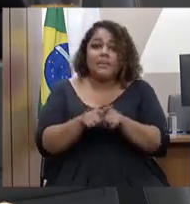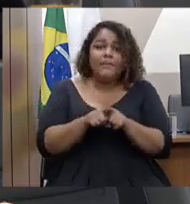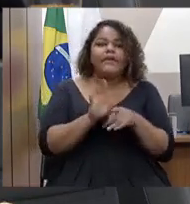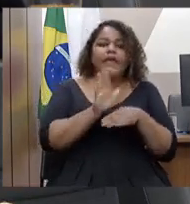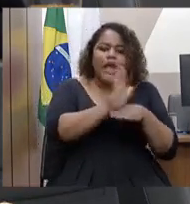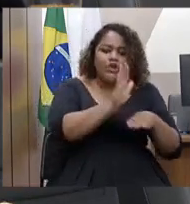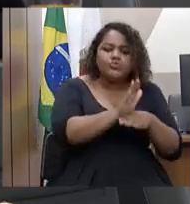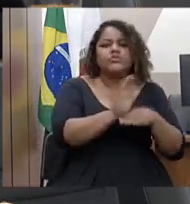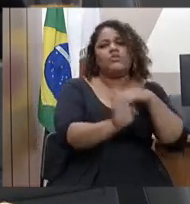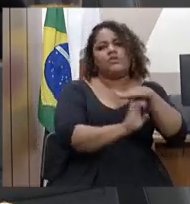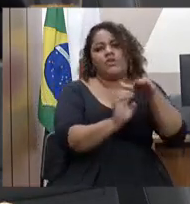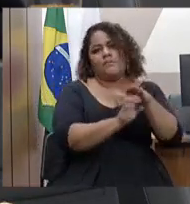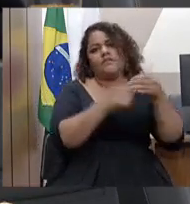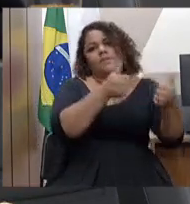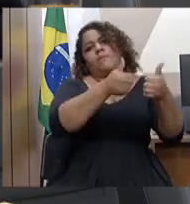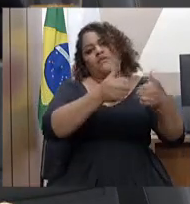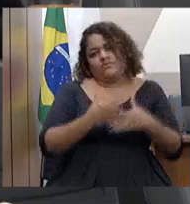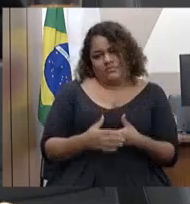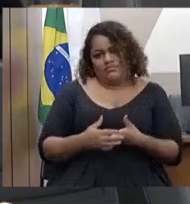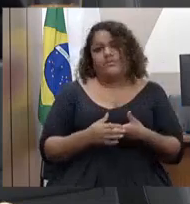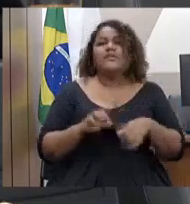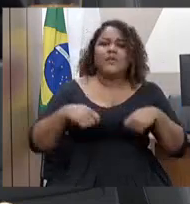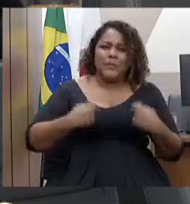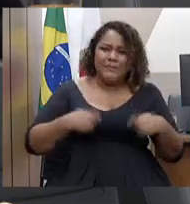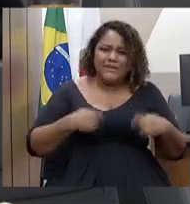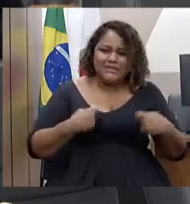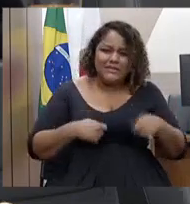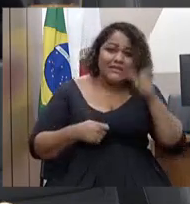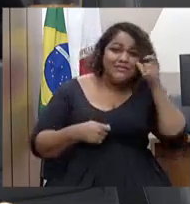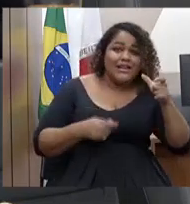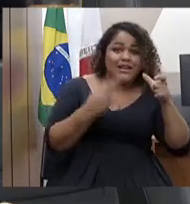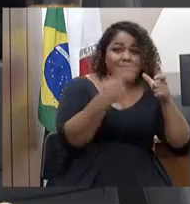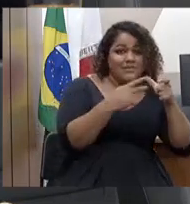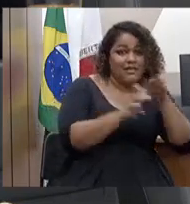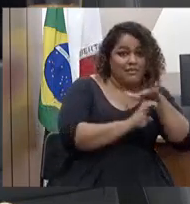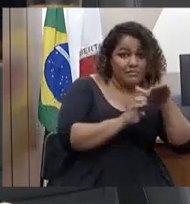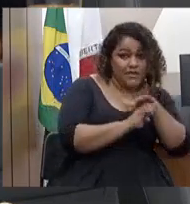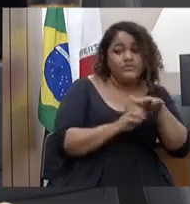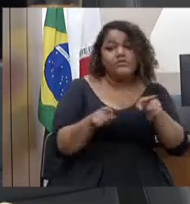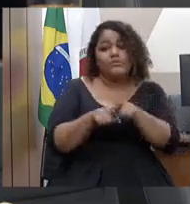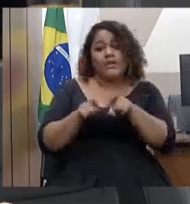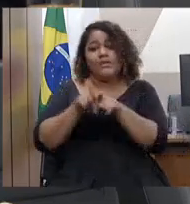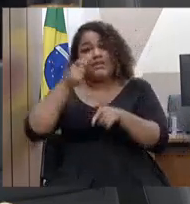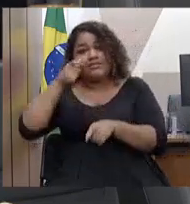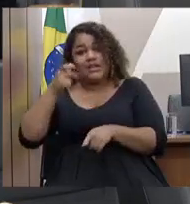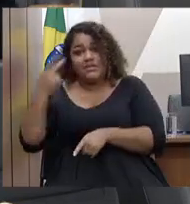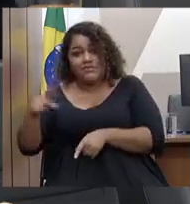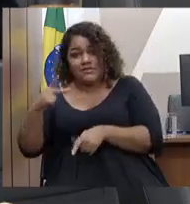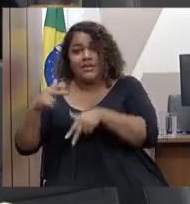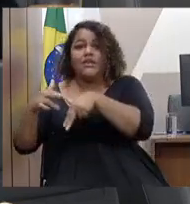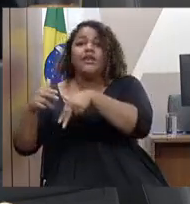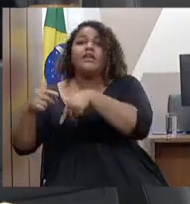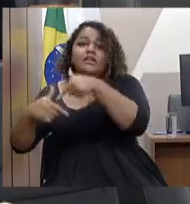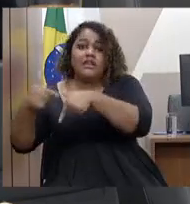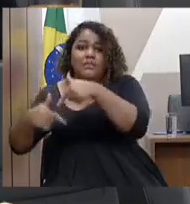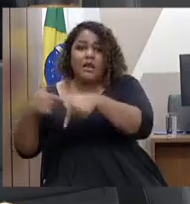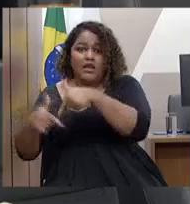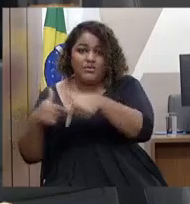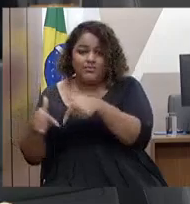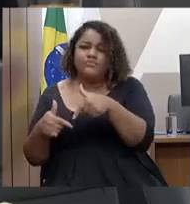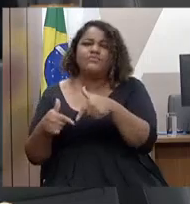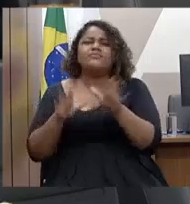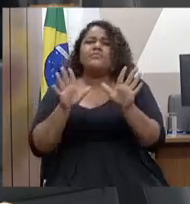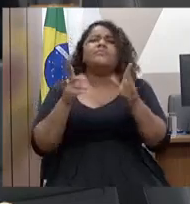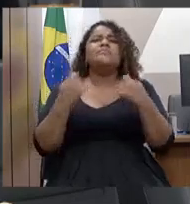nós temos ali um um junção de interesse né não é é necessário desmistificar a ideia de